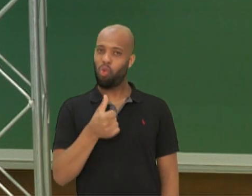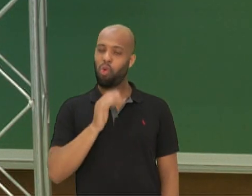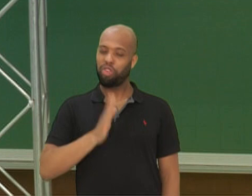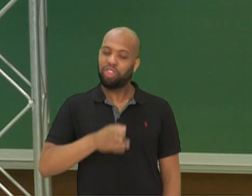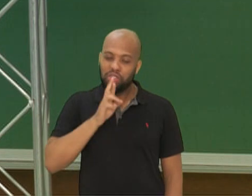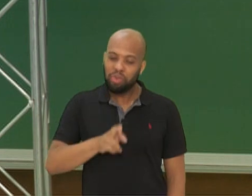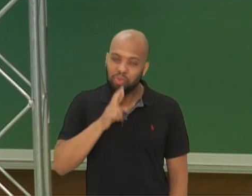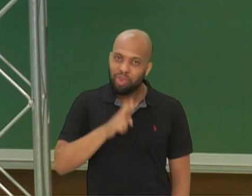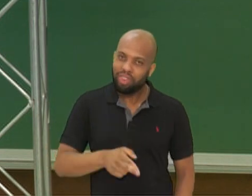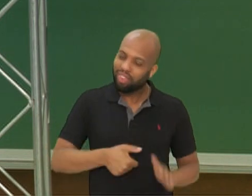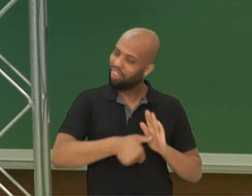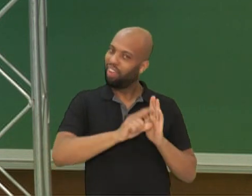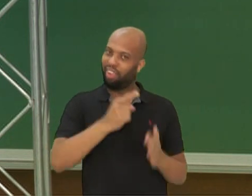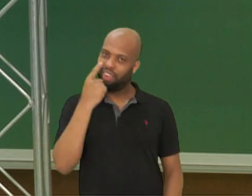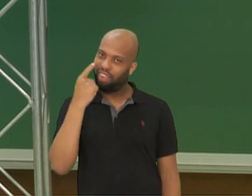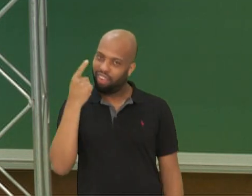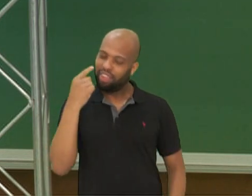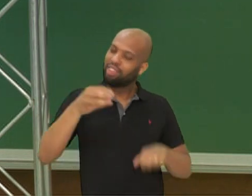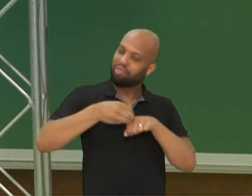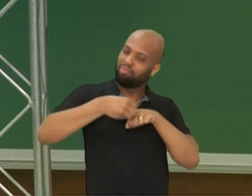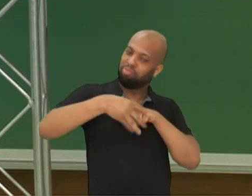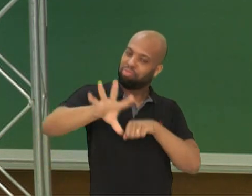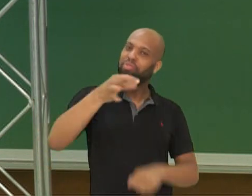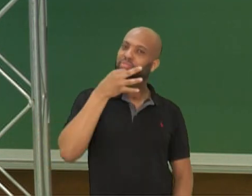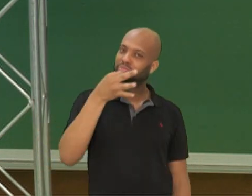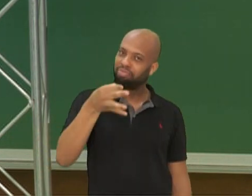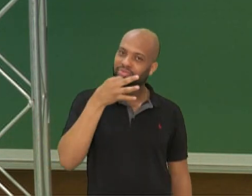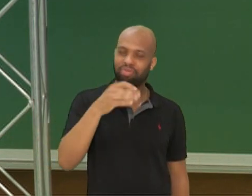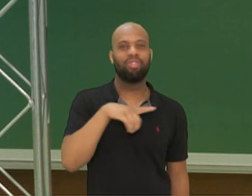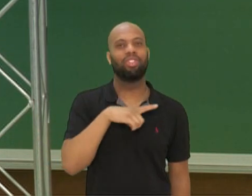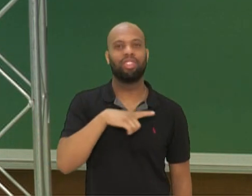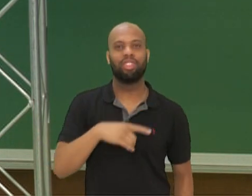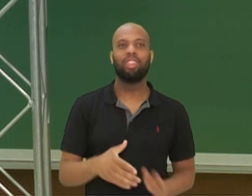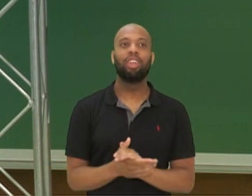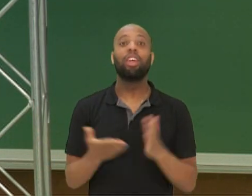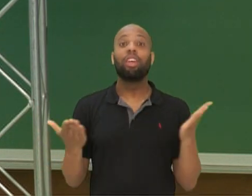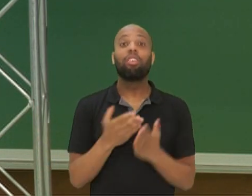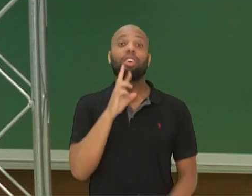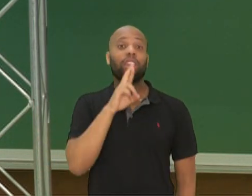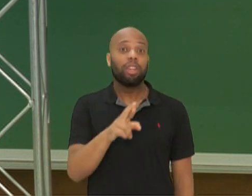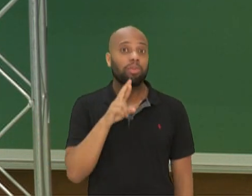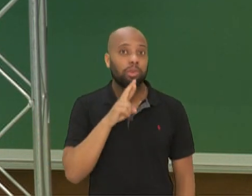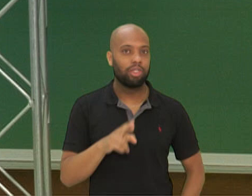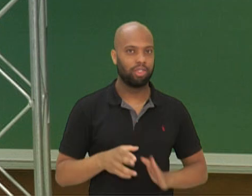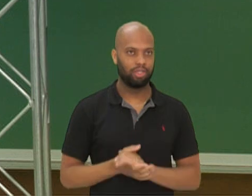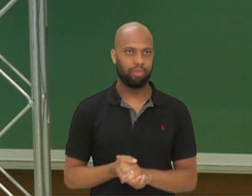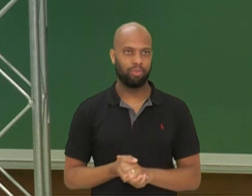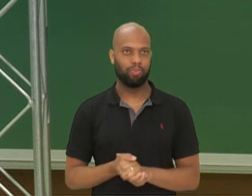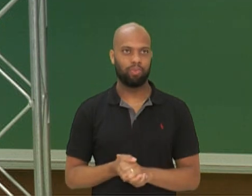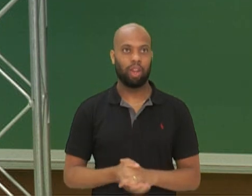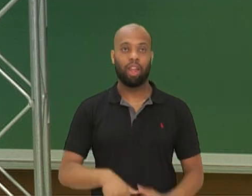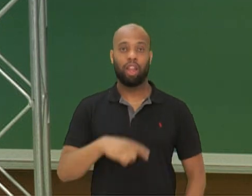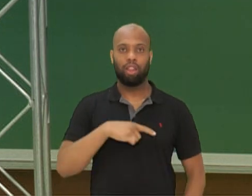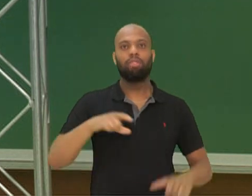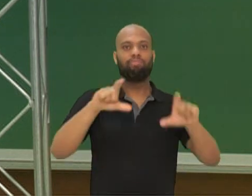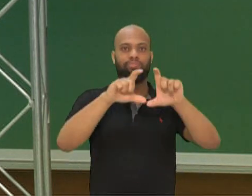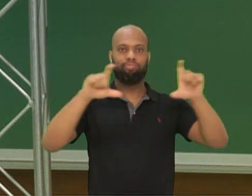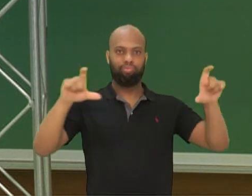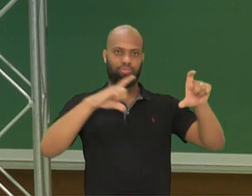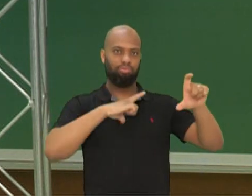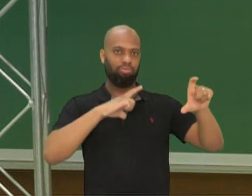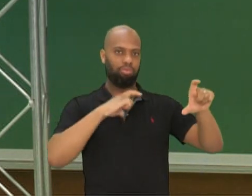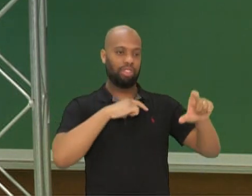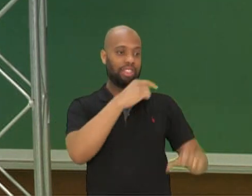49. 49 divide por 7 dá 7, divide por 7 dá 1. Então, o 49 é o 7 elevado a